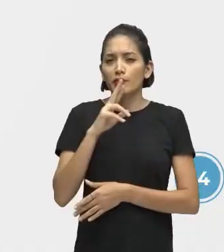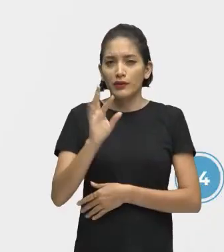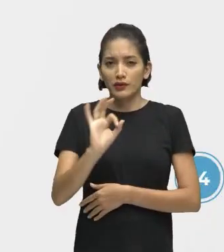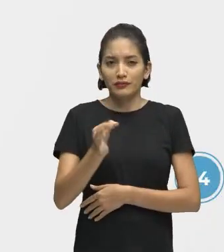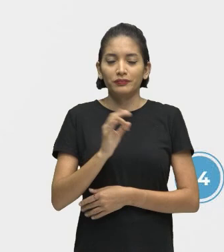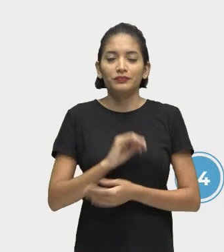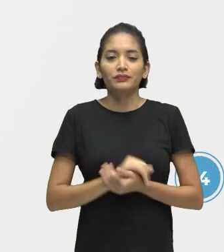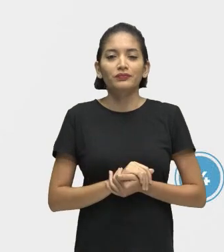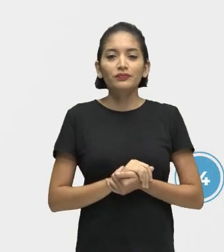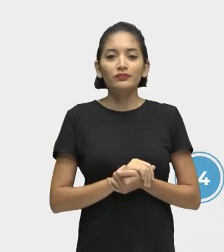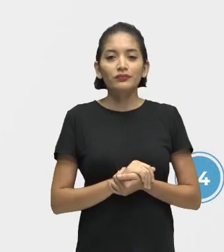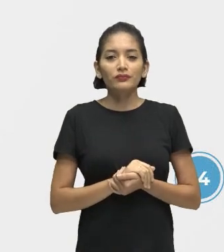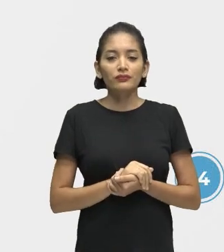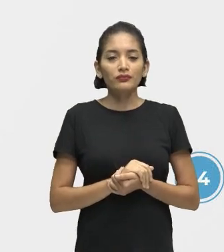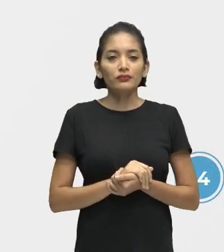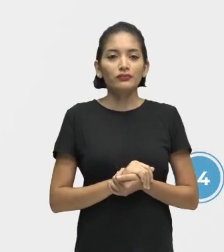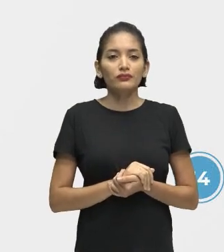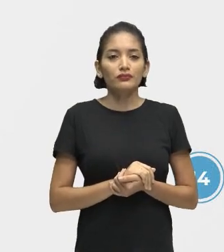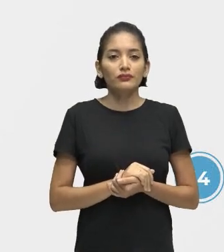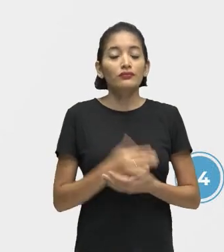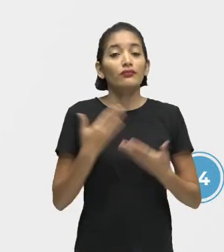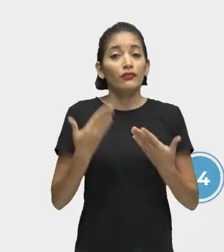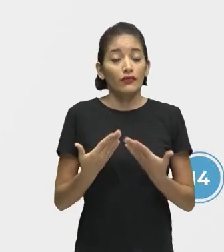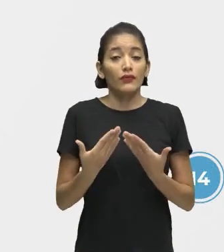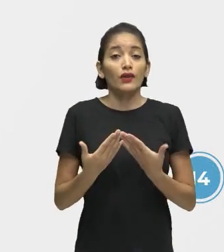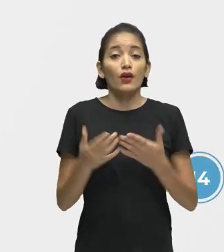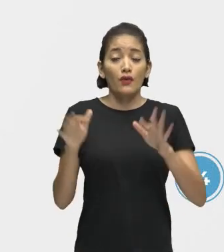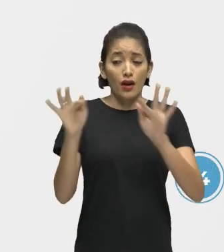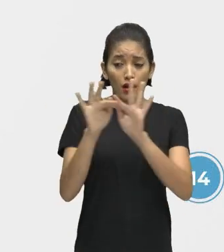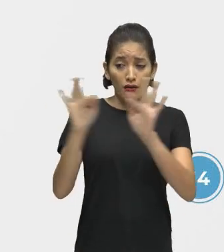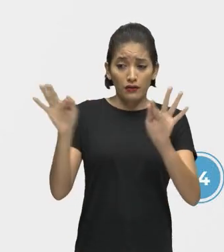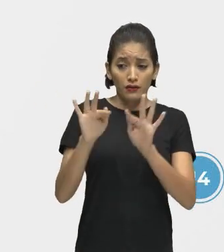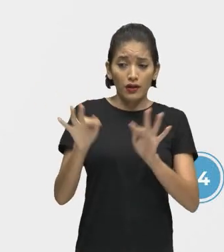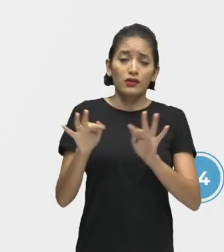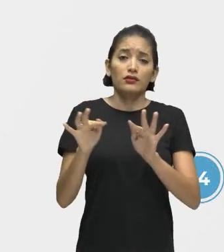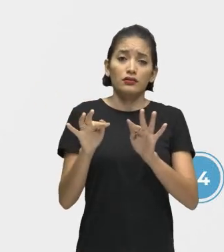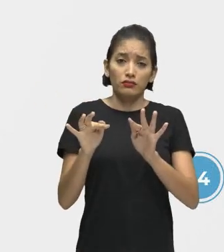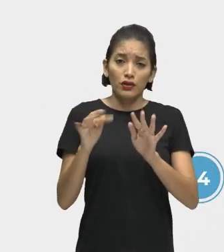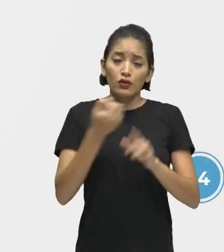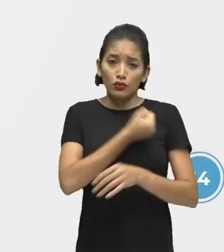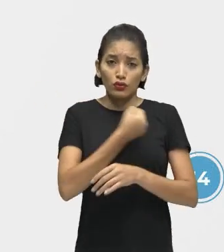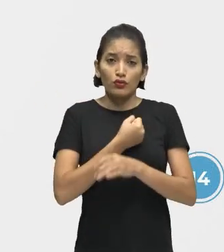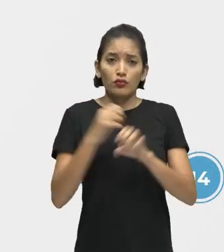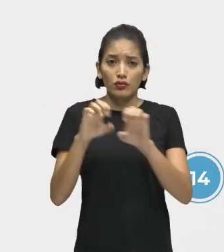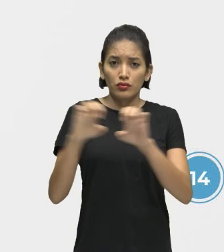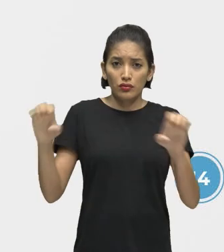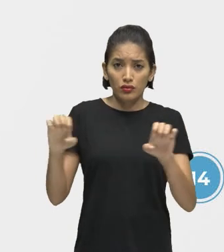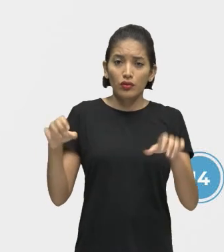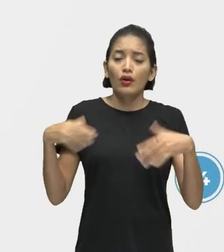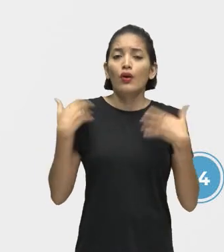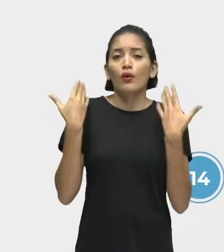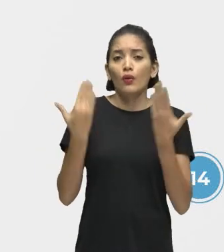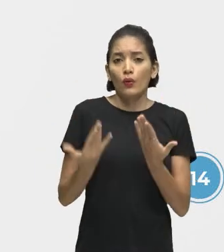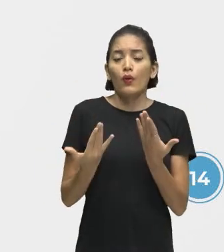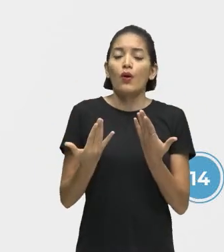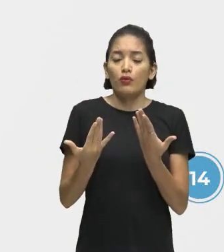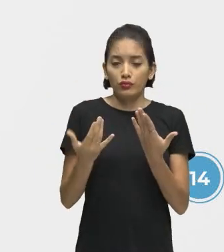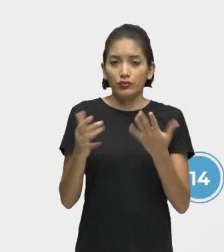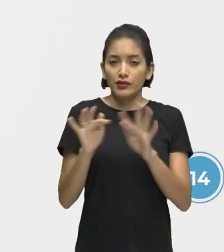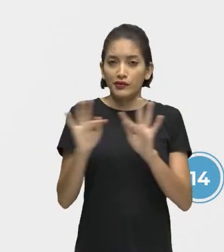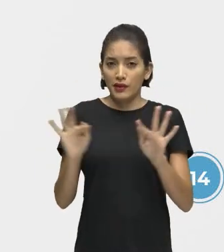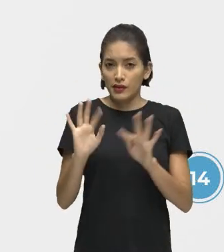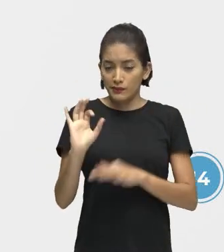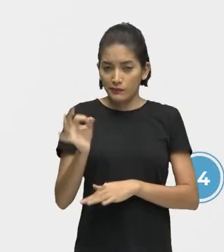respostas. Temos aí, escreva a expressão algébrica que traduz as seguintes